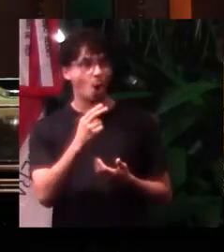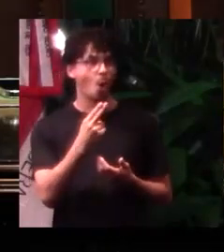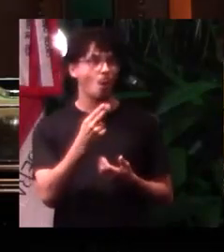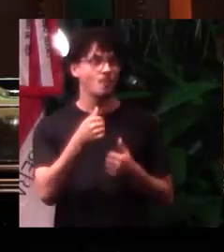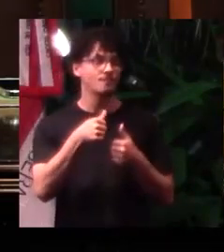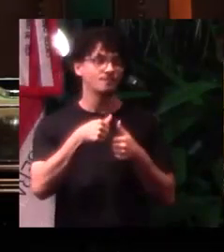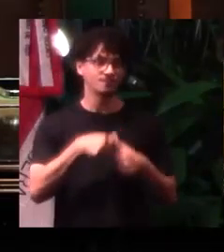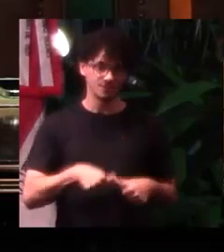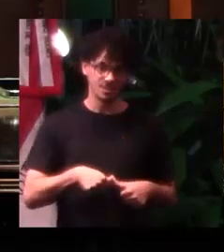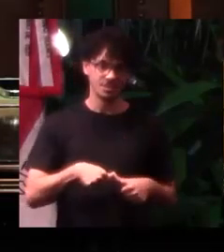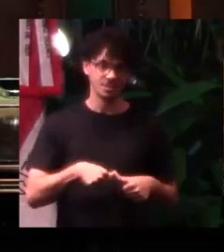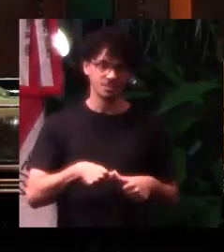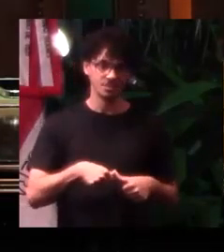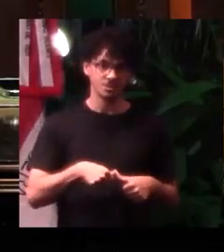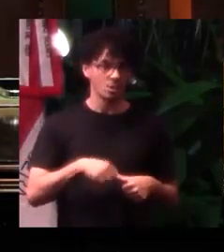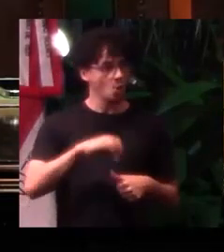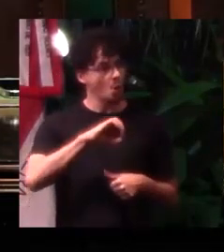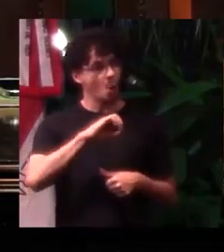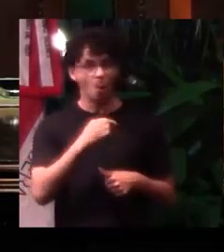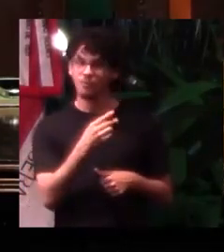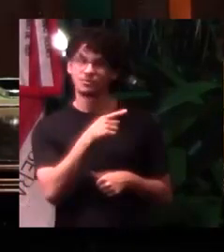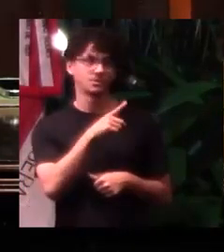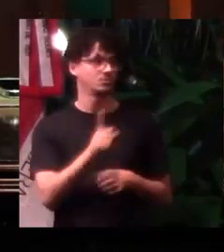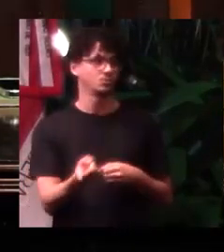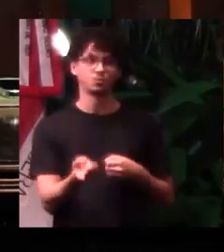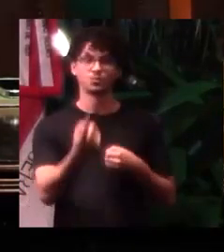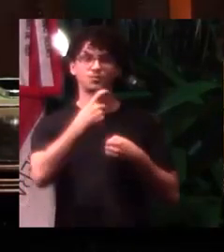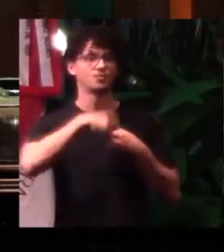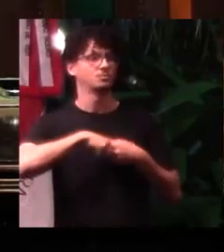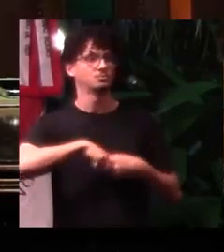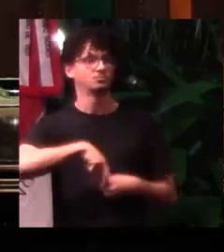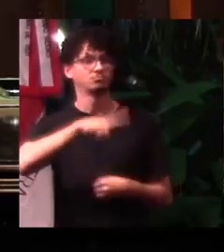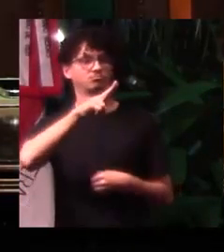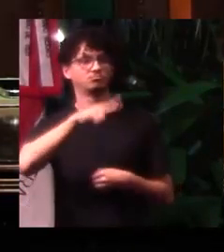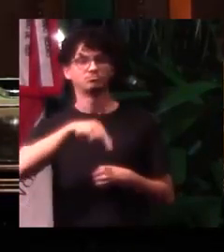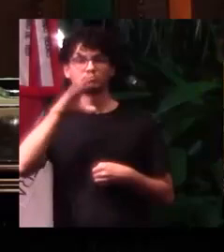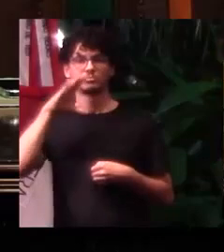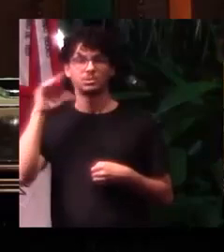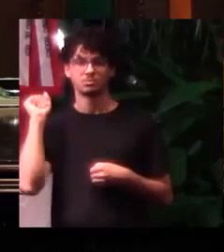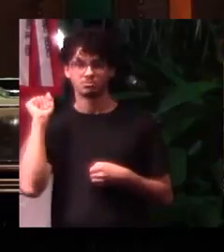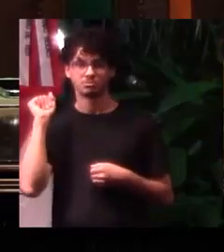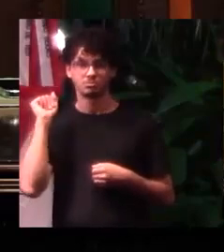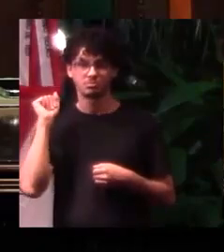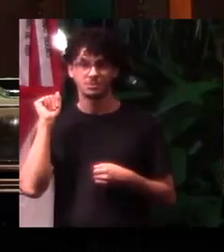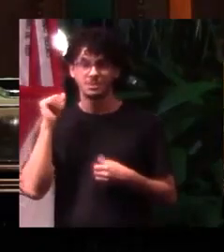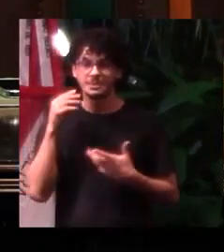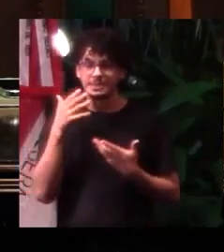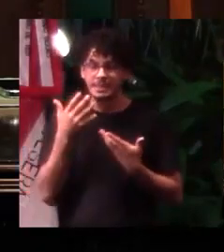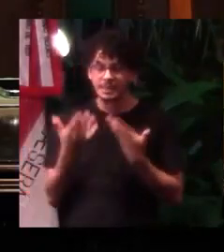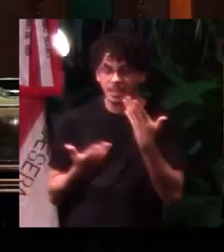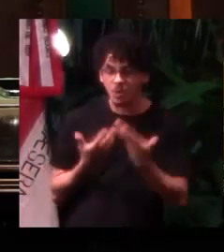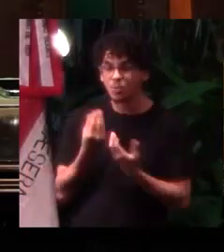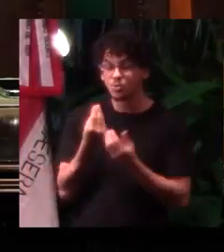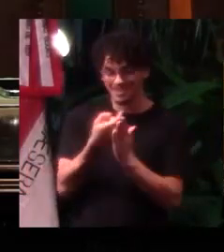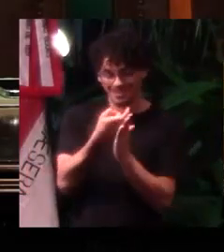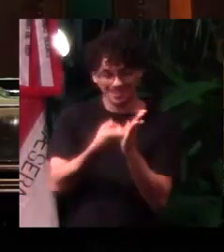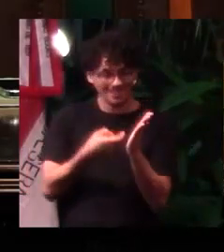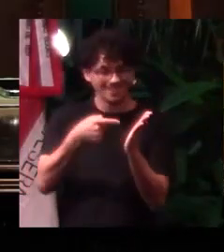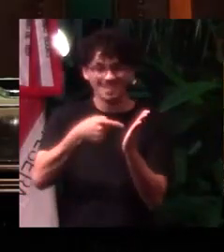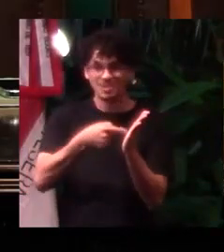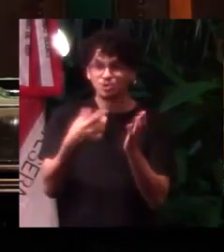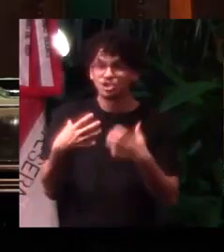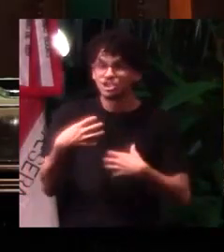fique, você nunca volte." Tem uma questão da forma aqui da escrita, que é muito